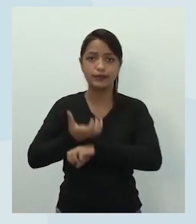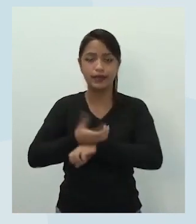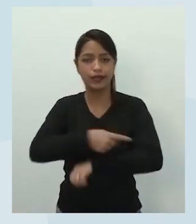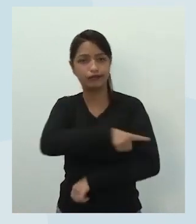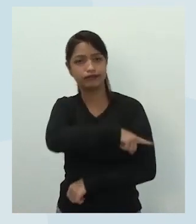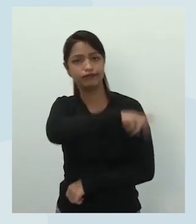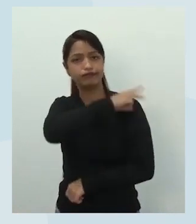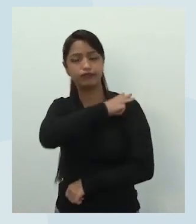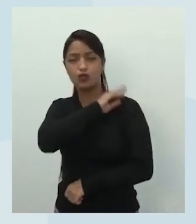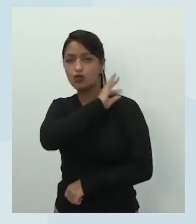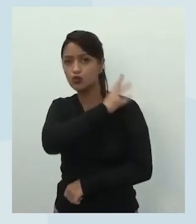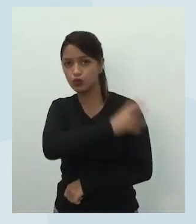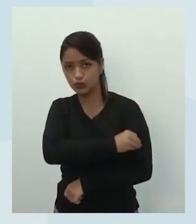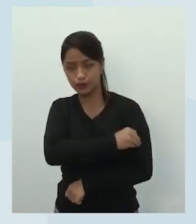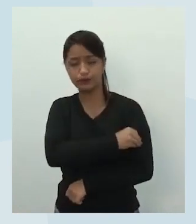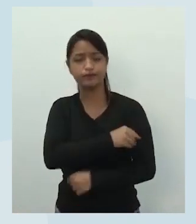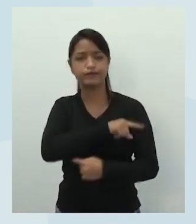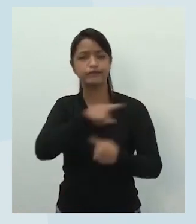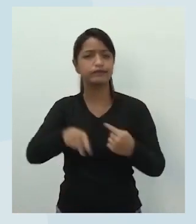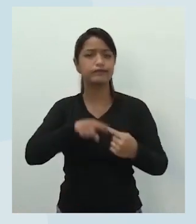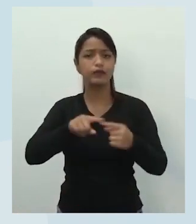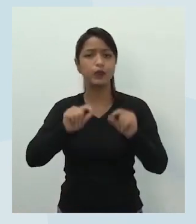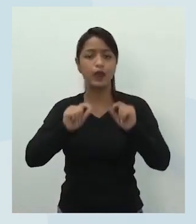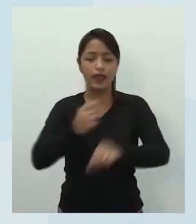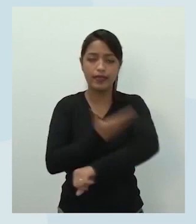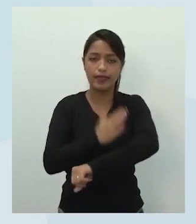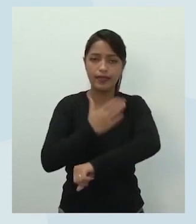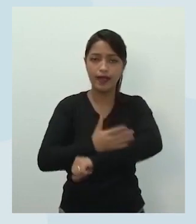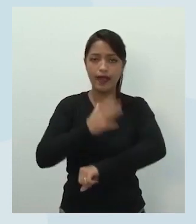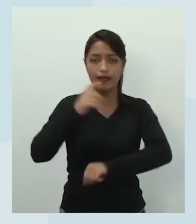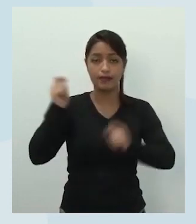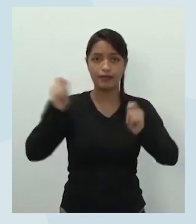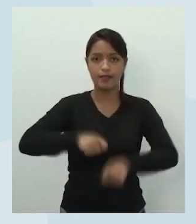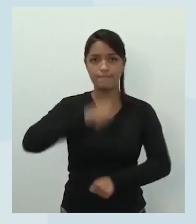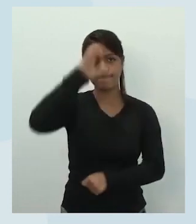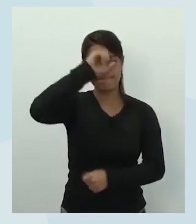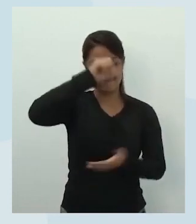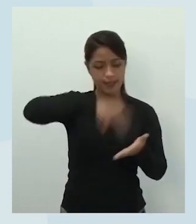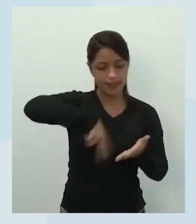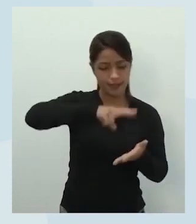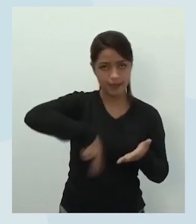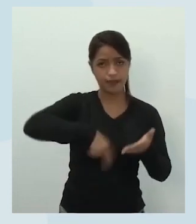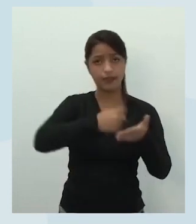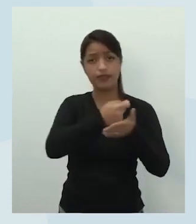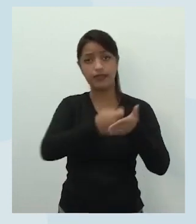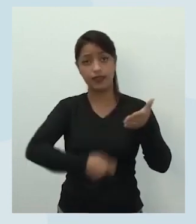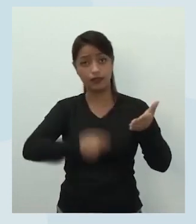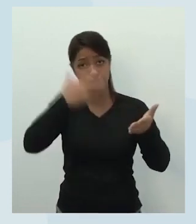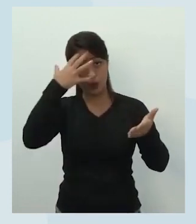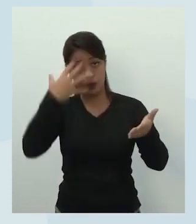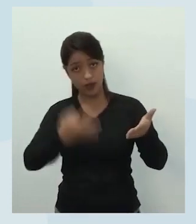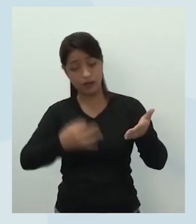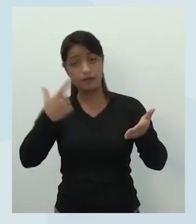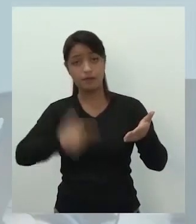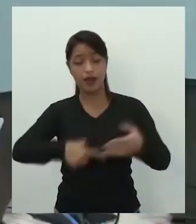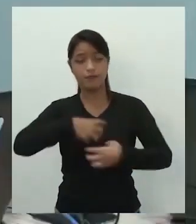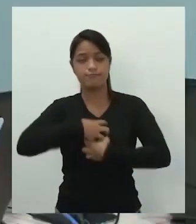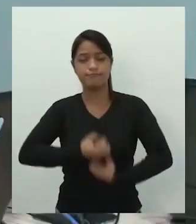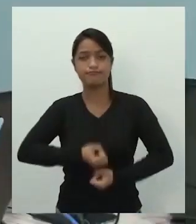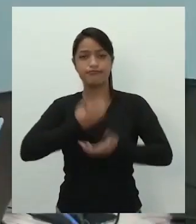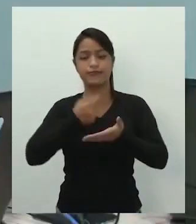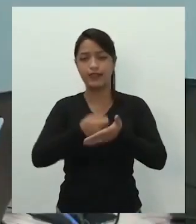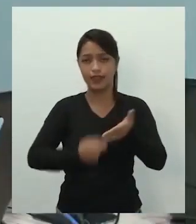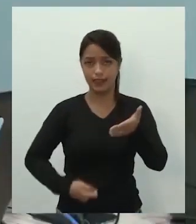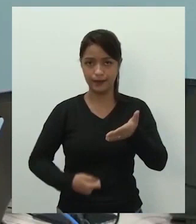séries, exercitando a competência da leitura, compreensão de textos e expressão escrita.